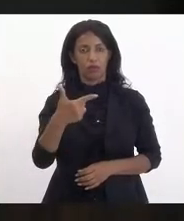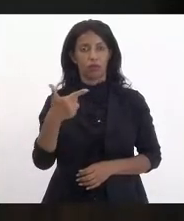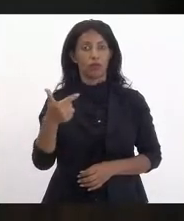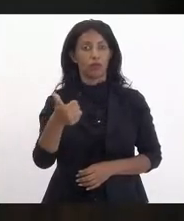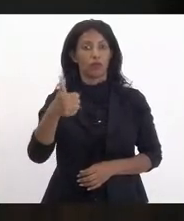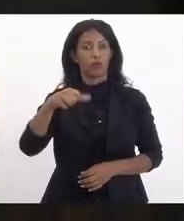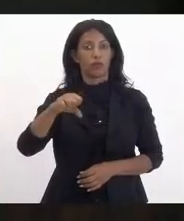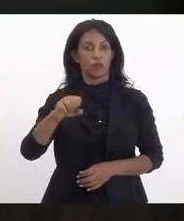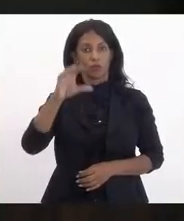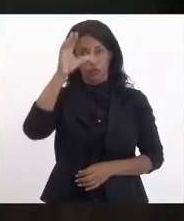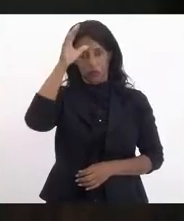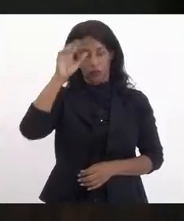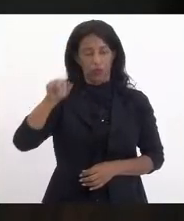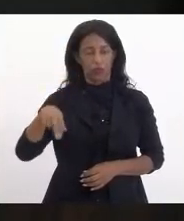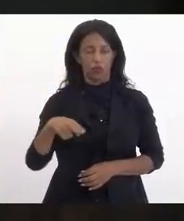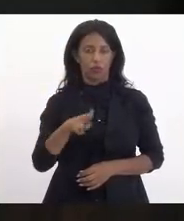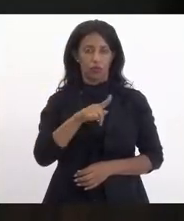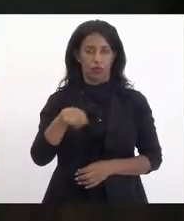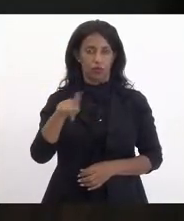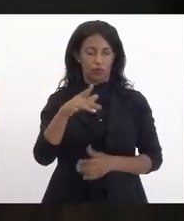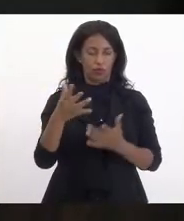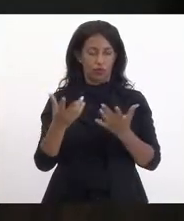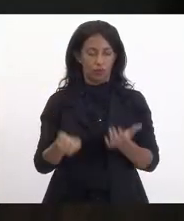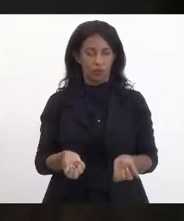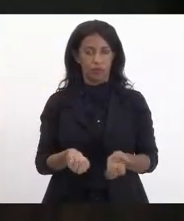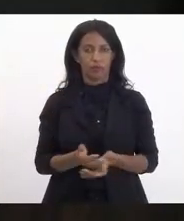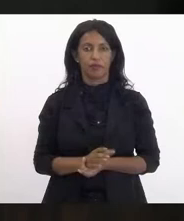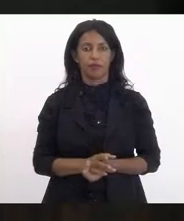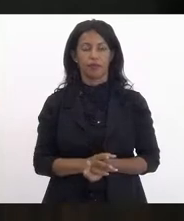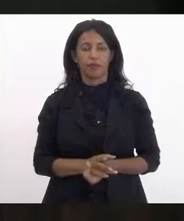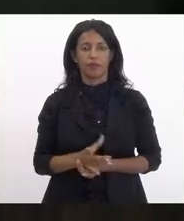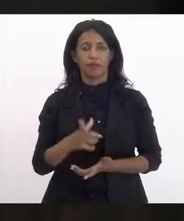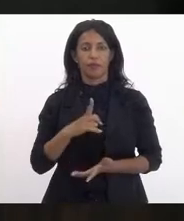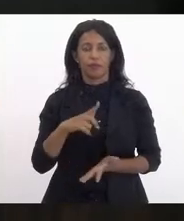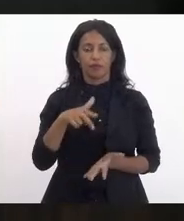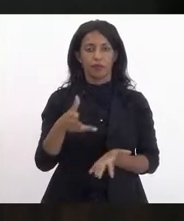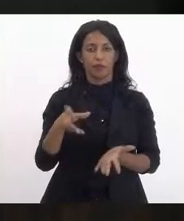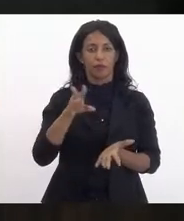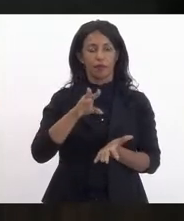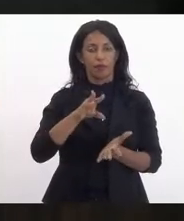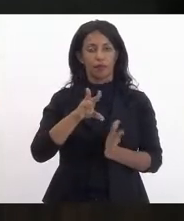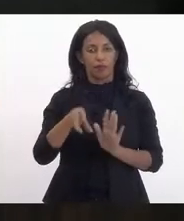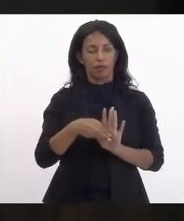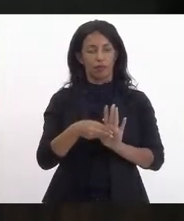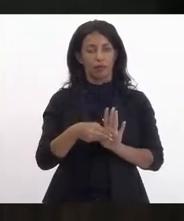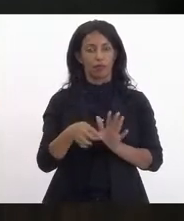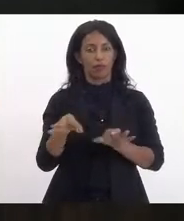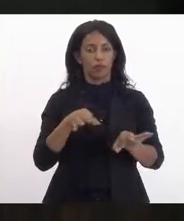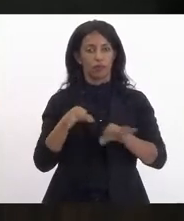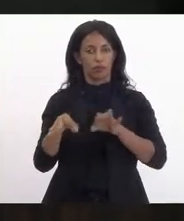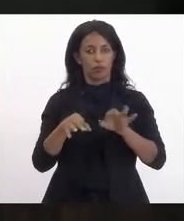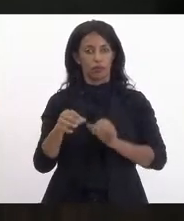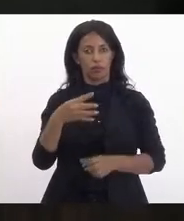8.183/2018, deputada Tia Ju. Senhores que aprovam, permaneçam como estão, aprovados. Há sobre a mesa a inclusão na ordem do dia do projeto de lei